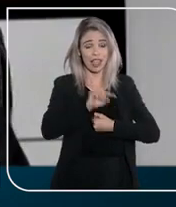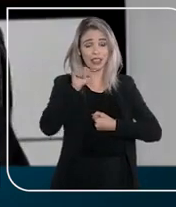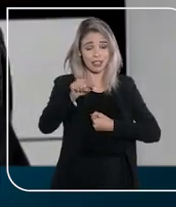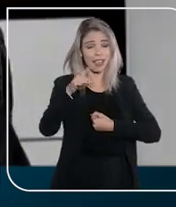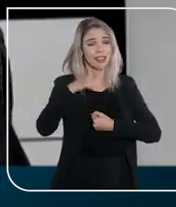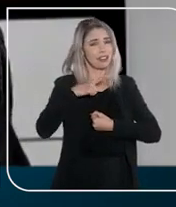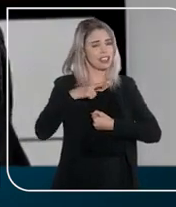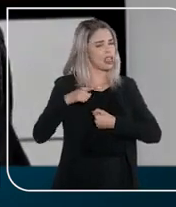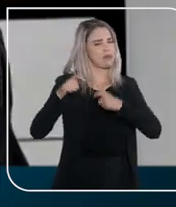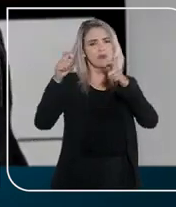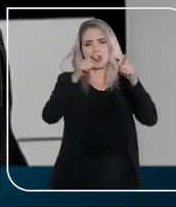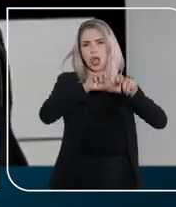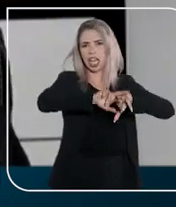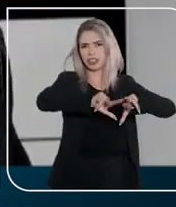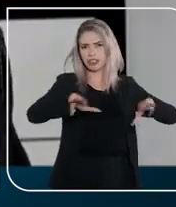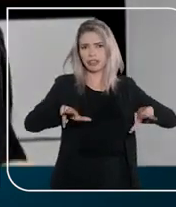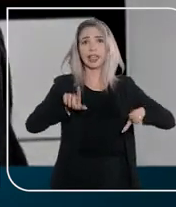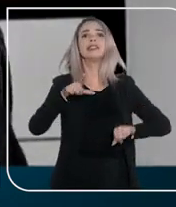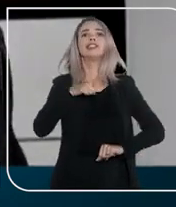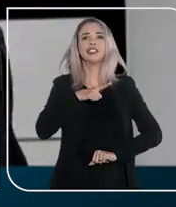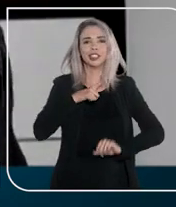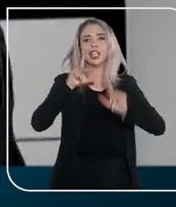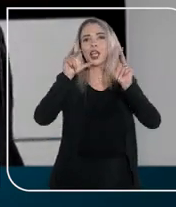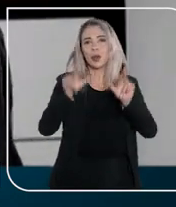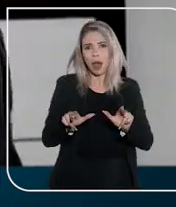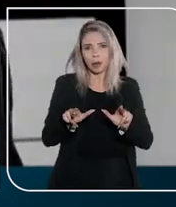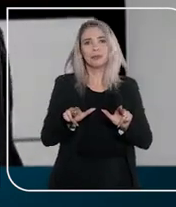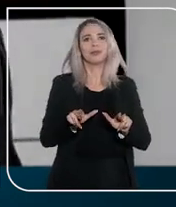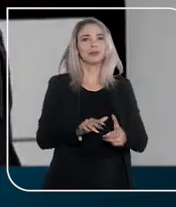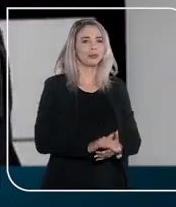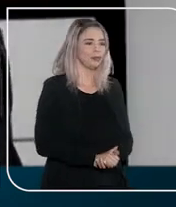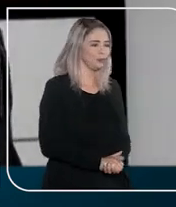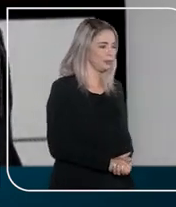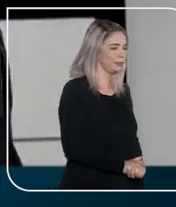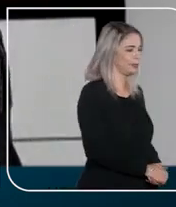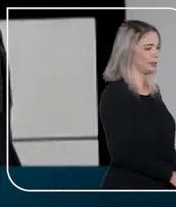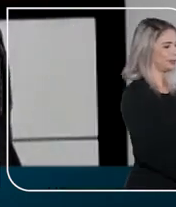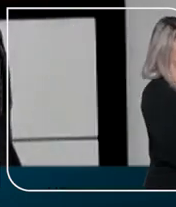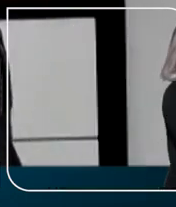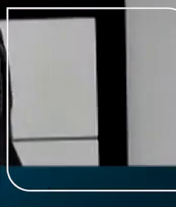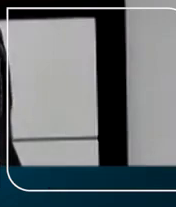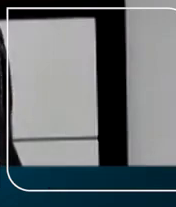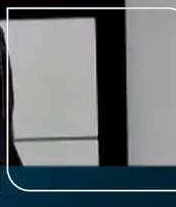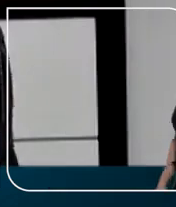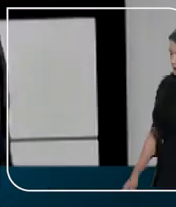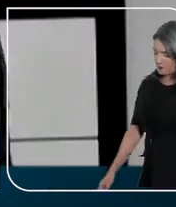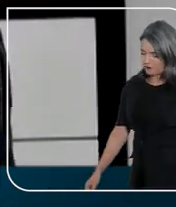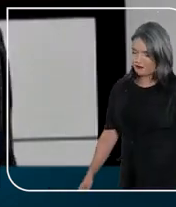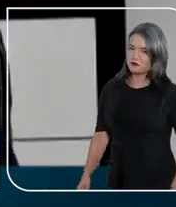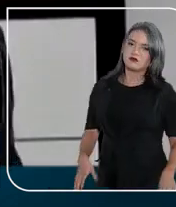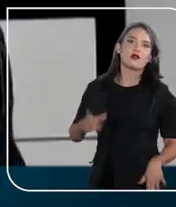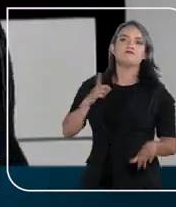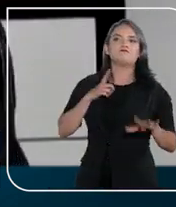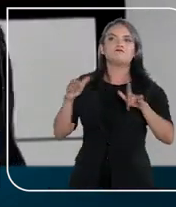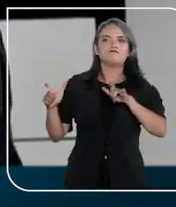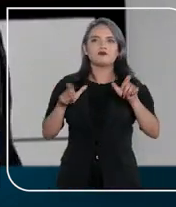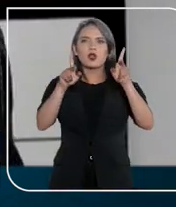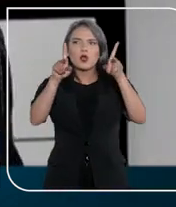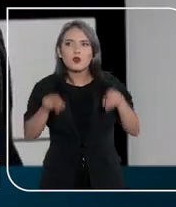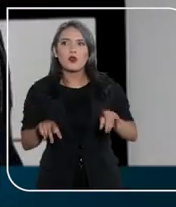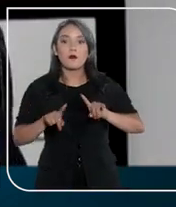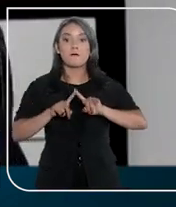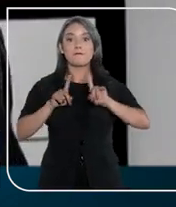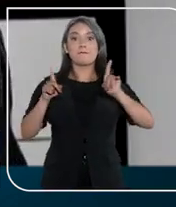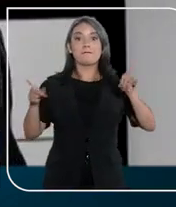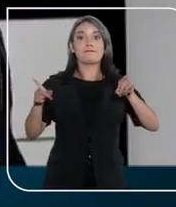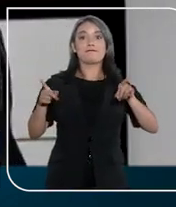tudo quanto é lado. Até que nós chegamos nas cortes superiores, e o Supremo, na súmula 44, que essa é uma súmula